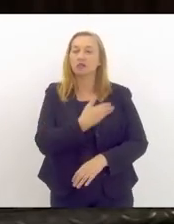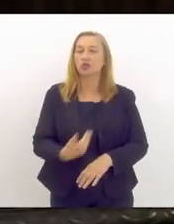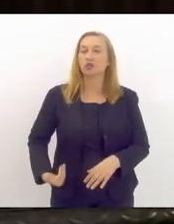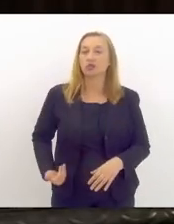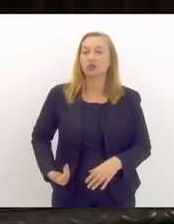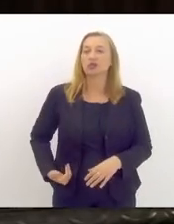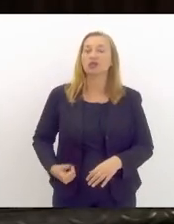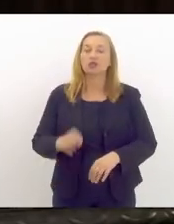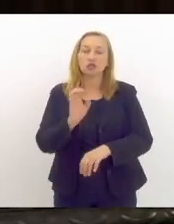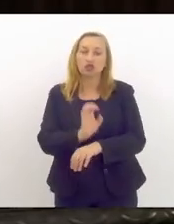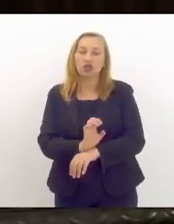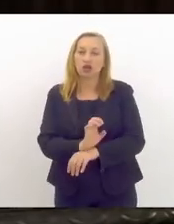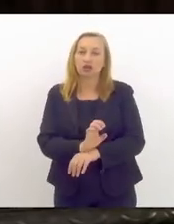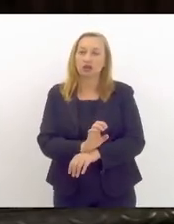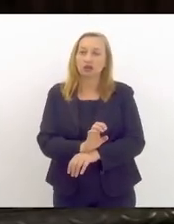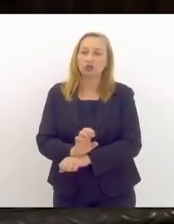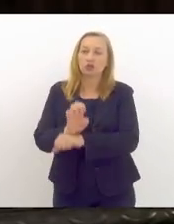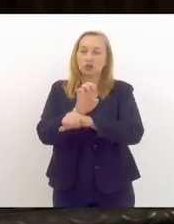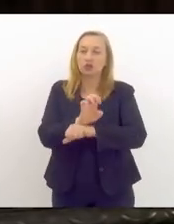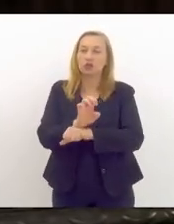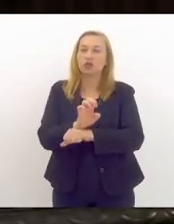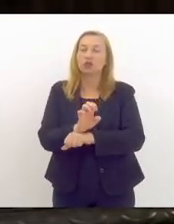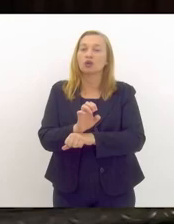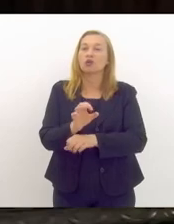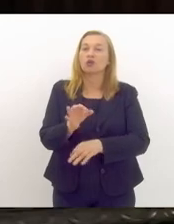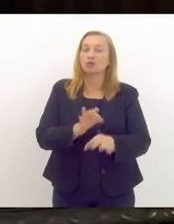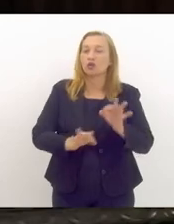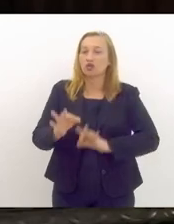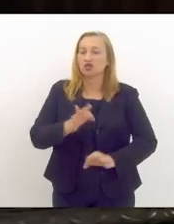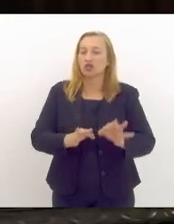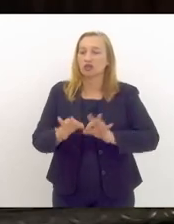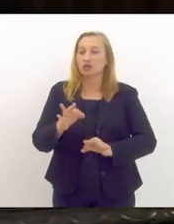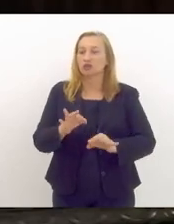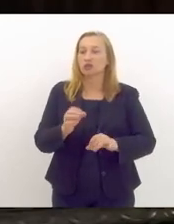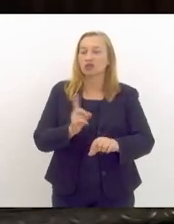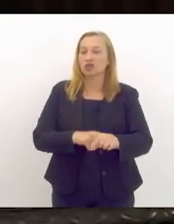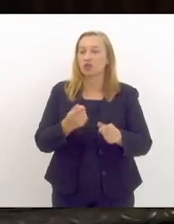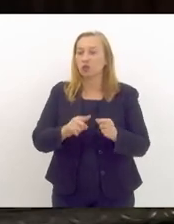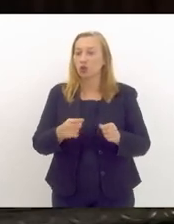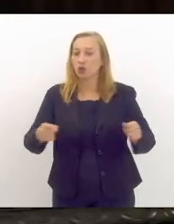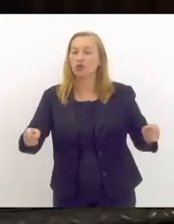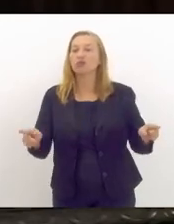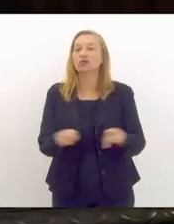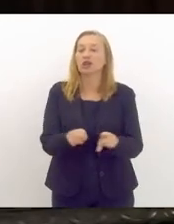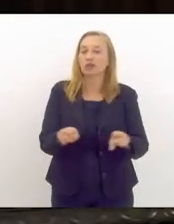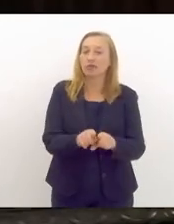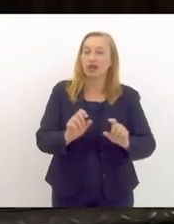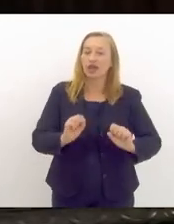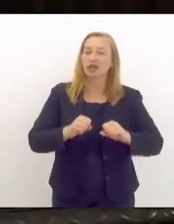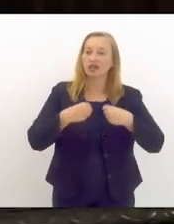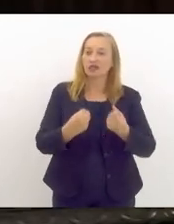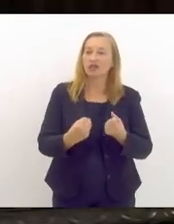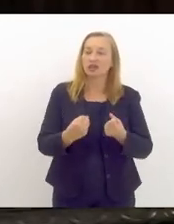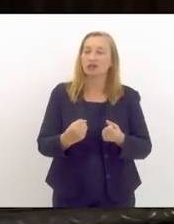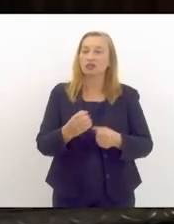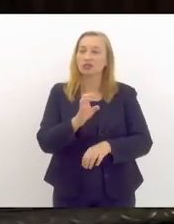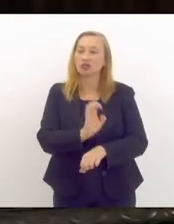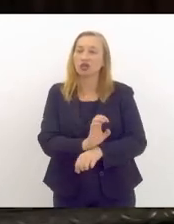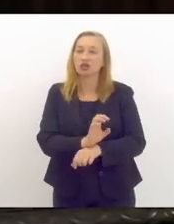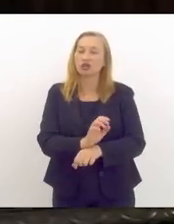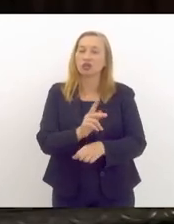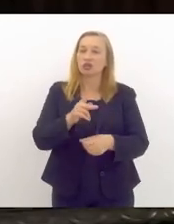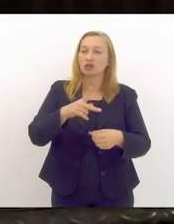aos Estados projetos estruturantes de longo prazo. Assumimos também a defesa do Estado na questão dos royalties,